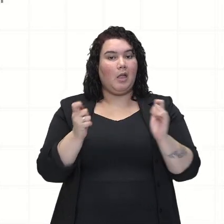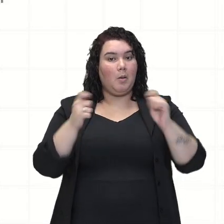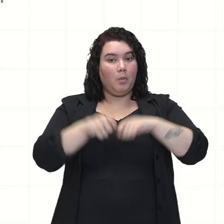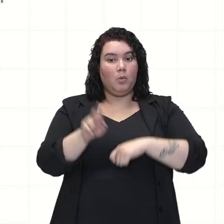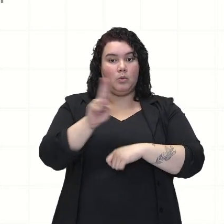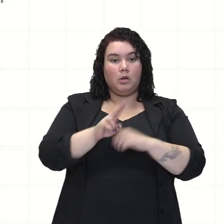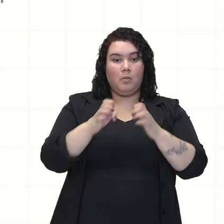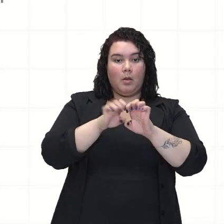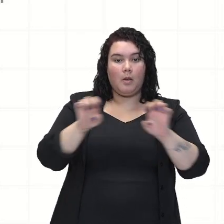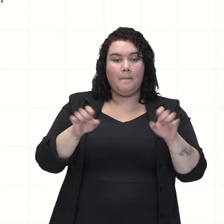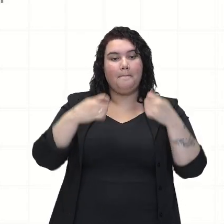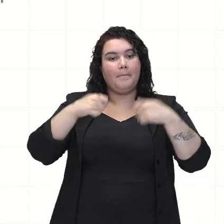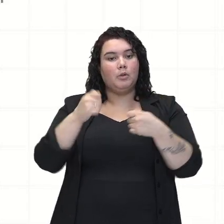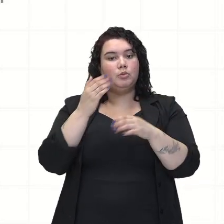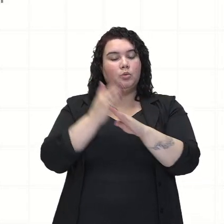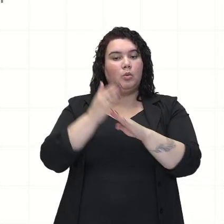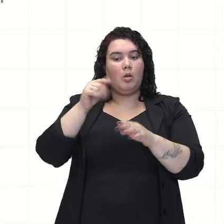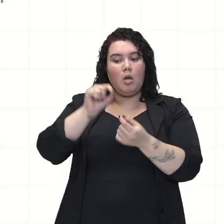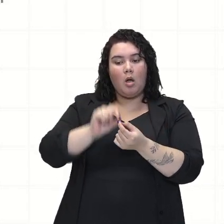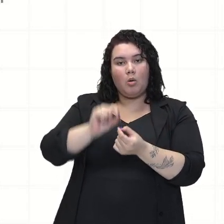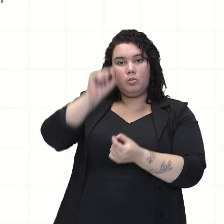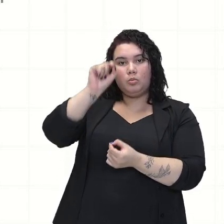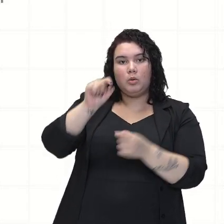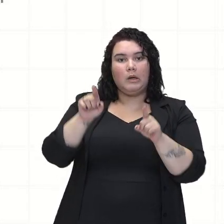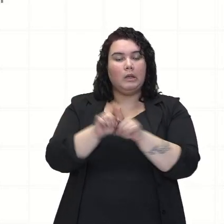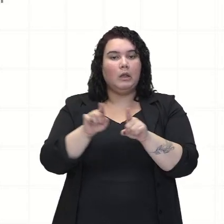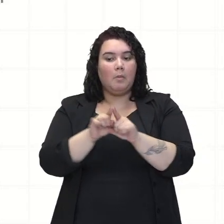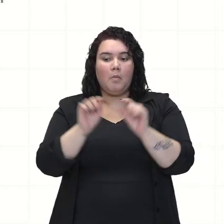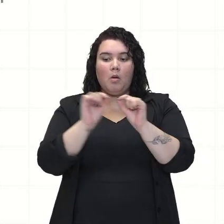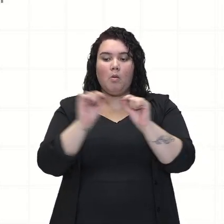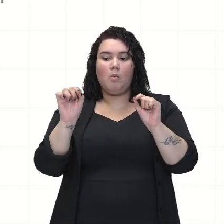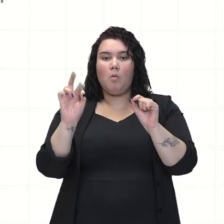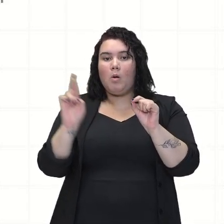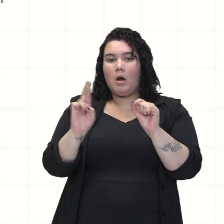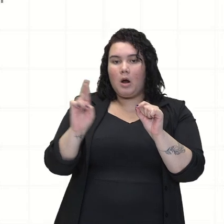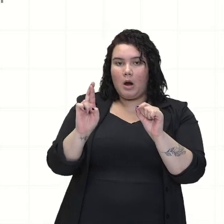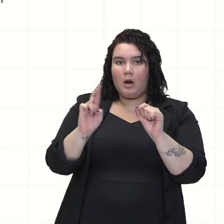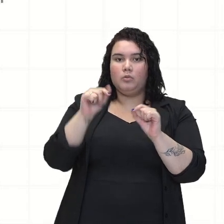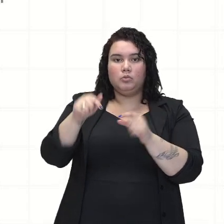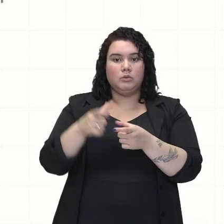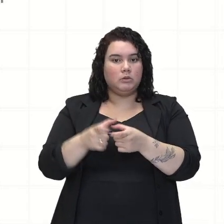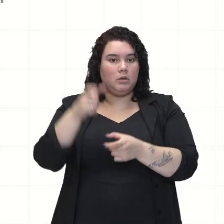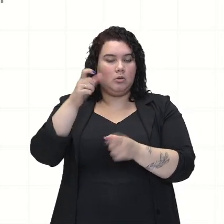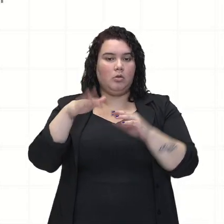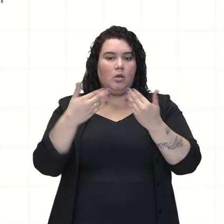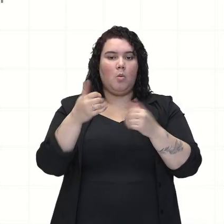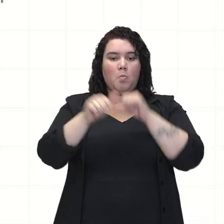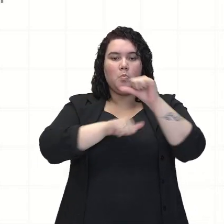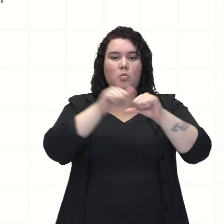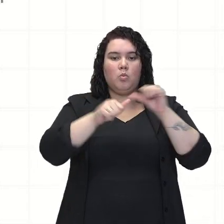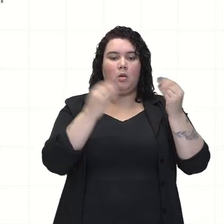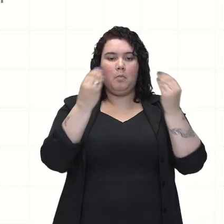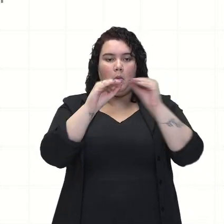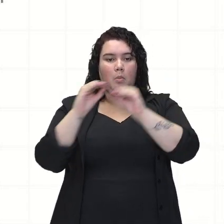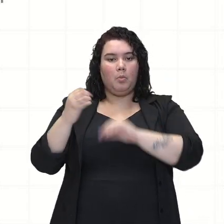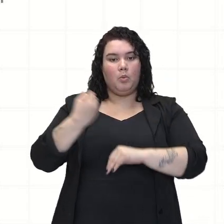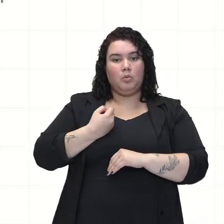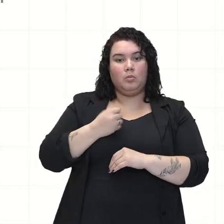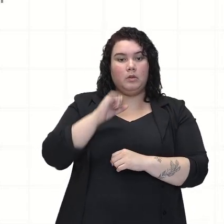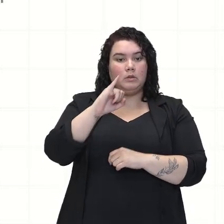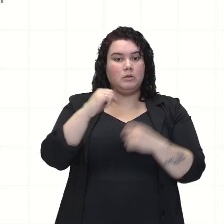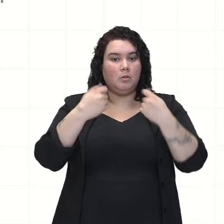a fórmula, precisamos do valor da altura e do raio do cilindro. Então, realizamos as substituições do valor da altura e, quando necessário, utilizamos